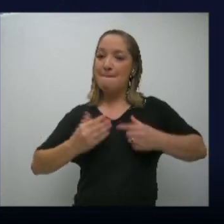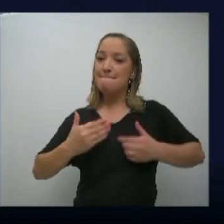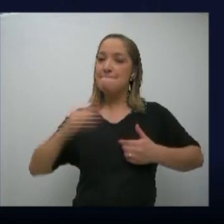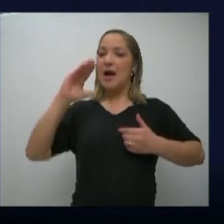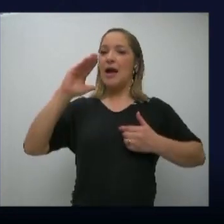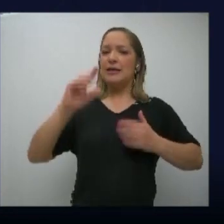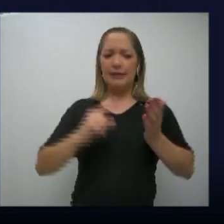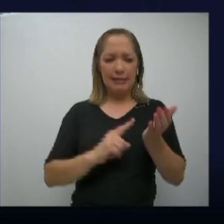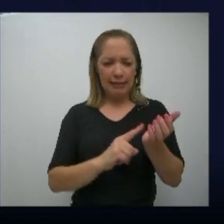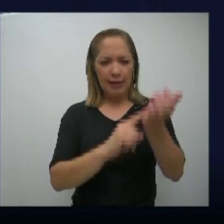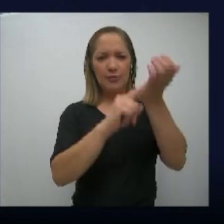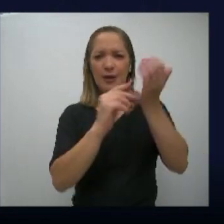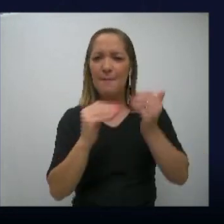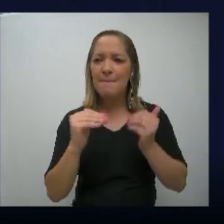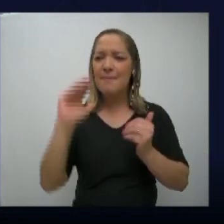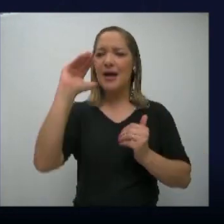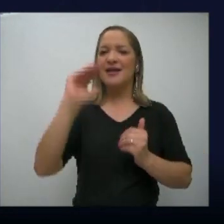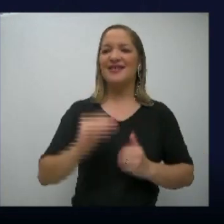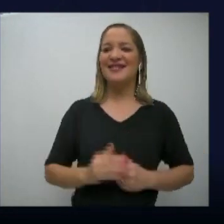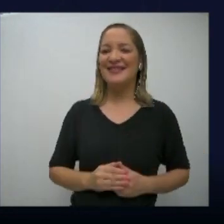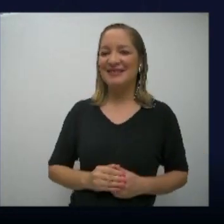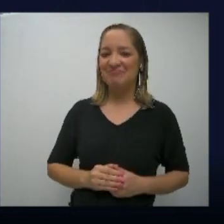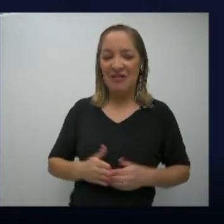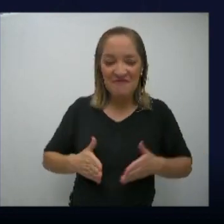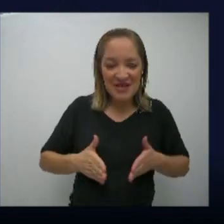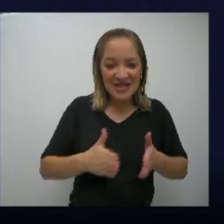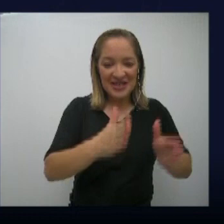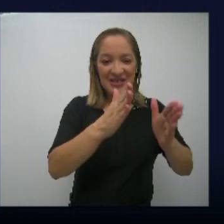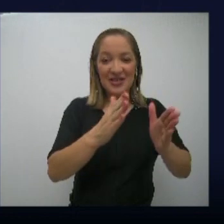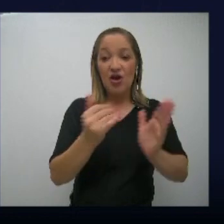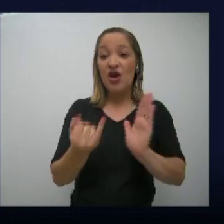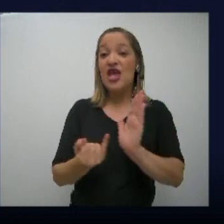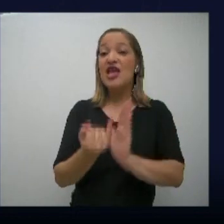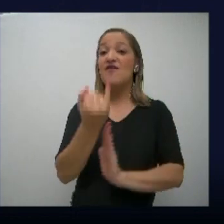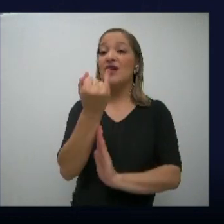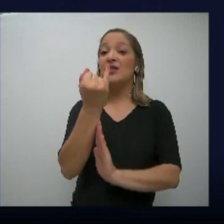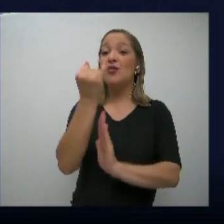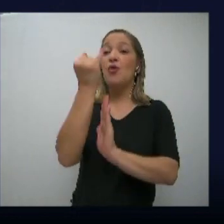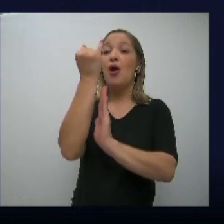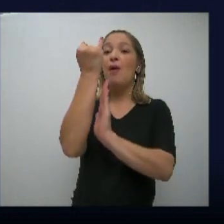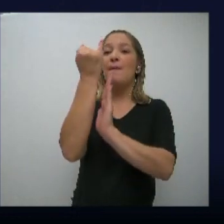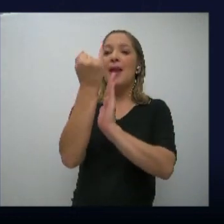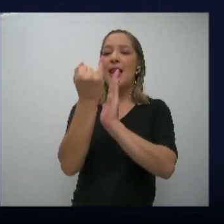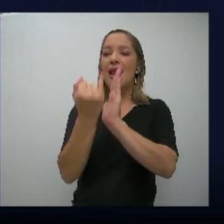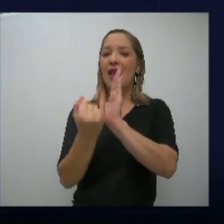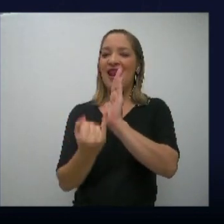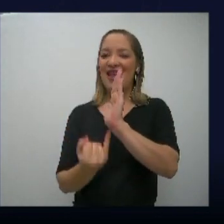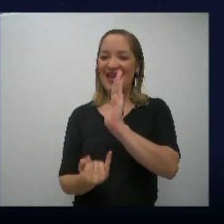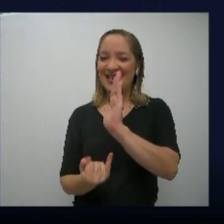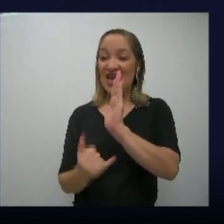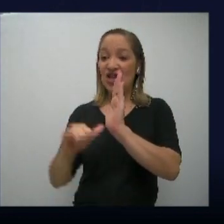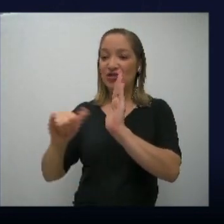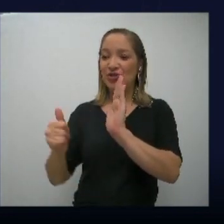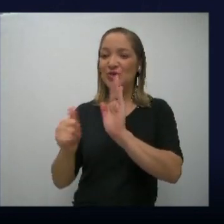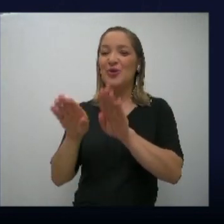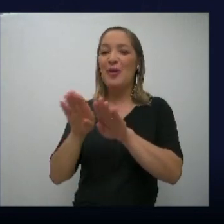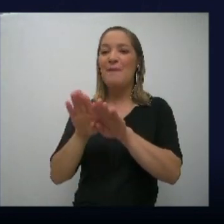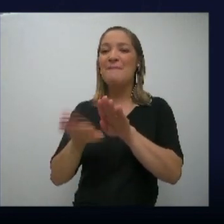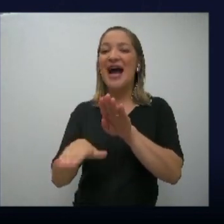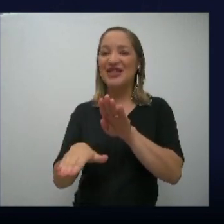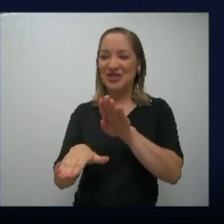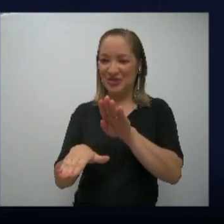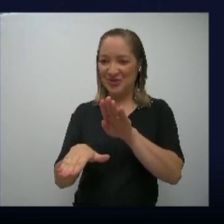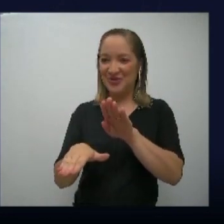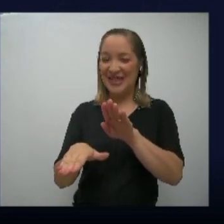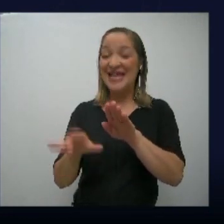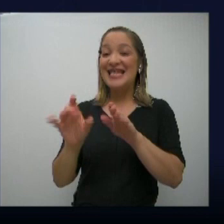vez mais tecnologia isso isso vai na direção de deflação de inflação e juros baixos né juros baixos é janela